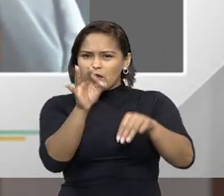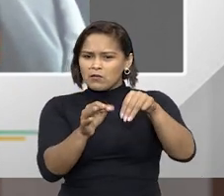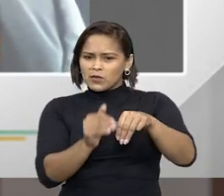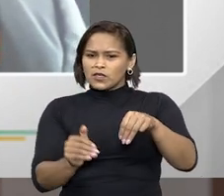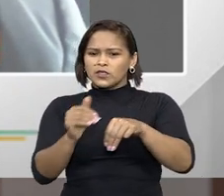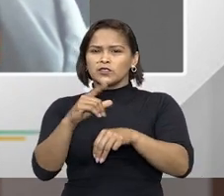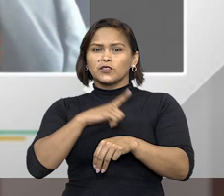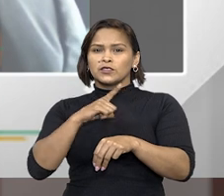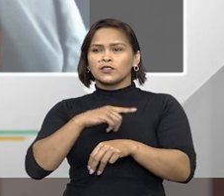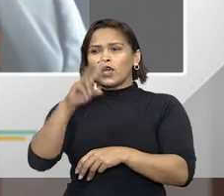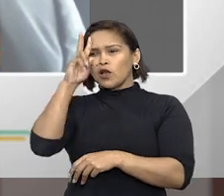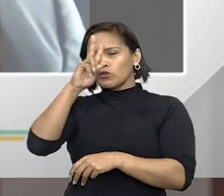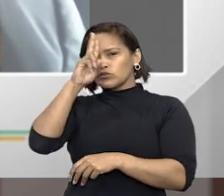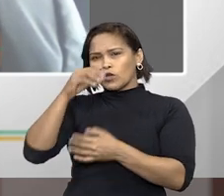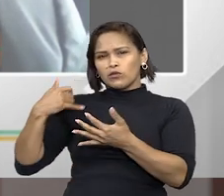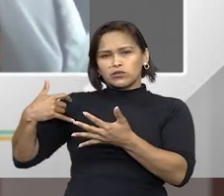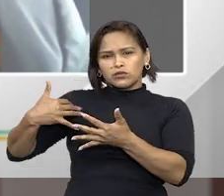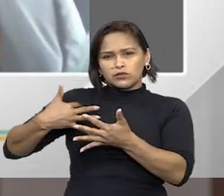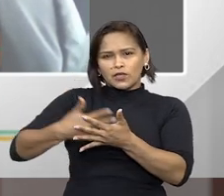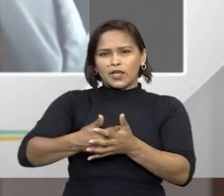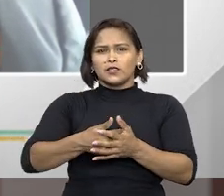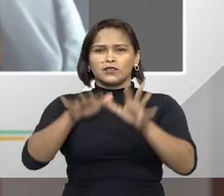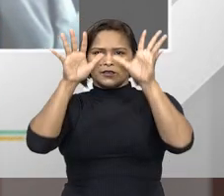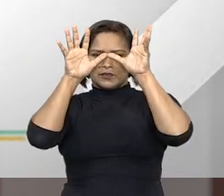na história do tribunal.